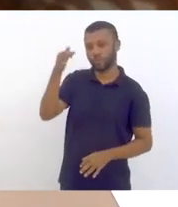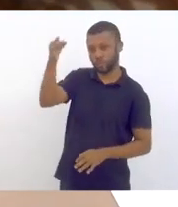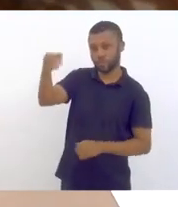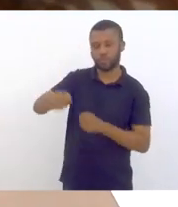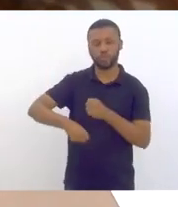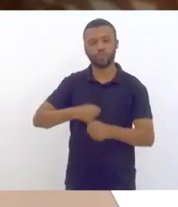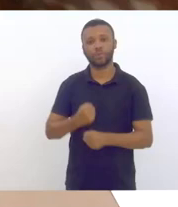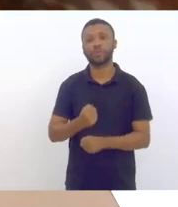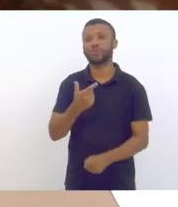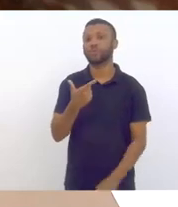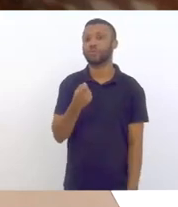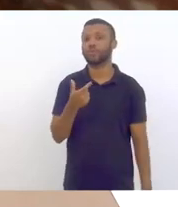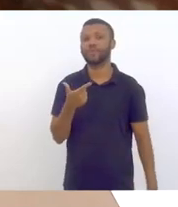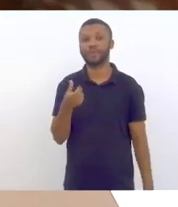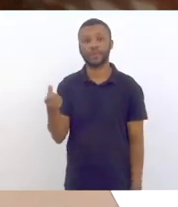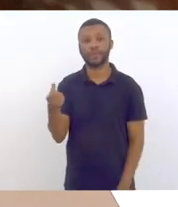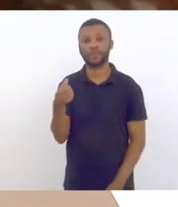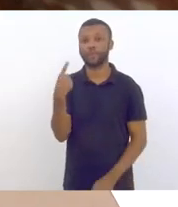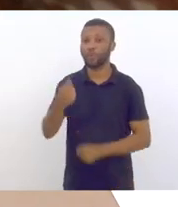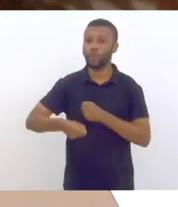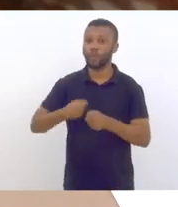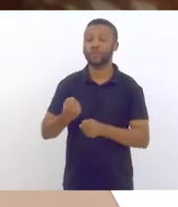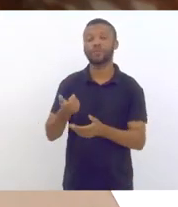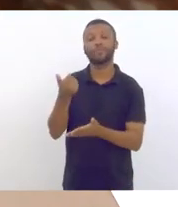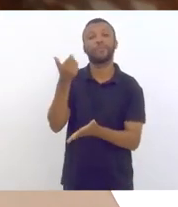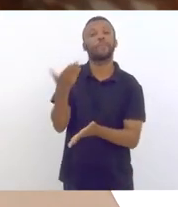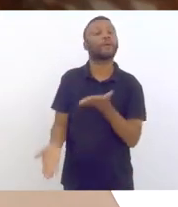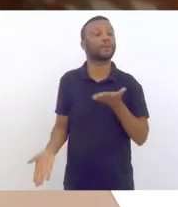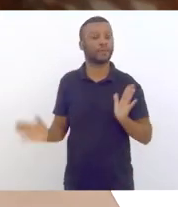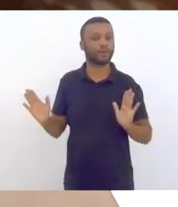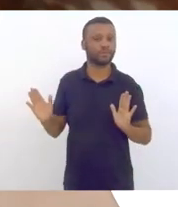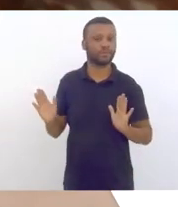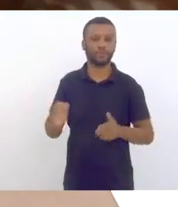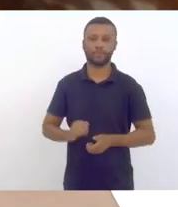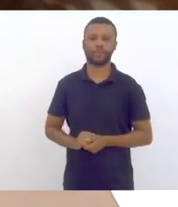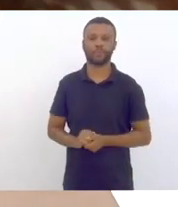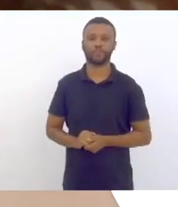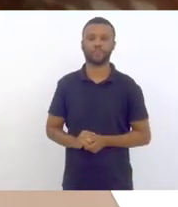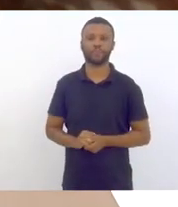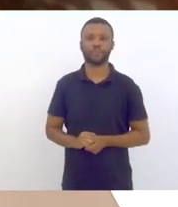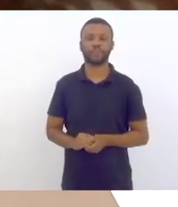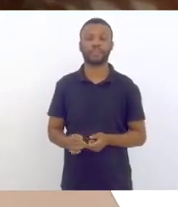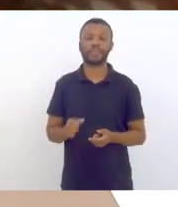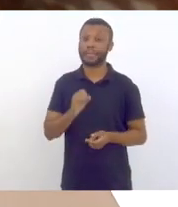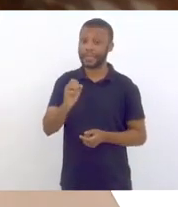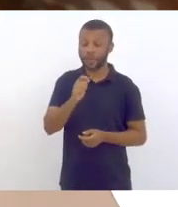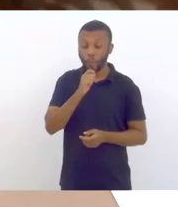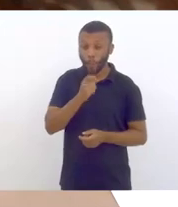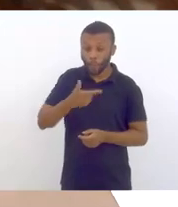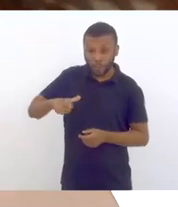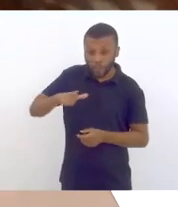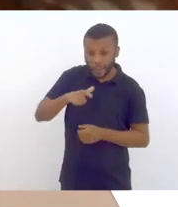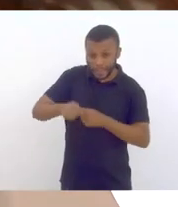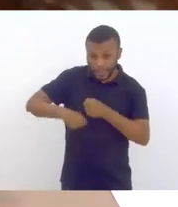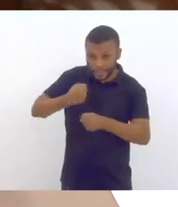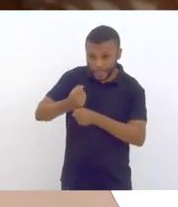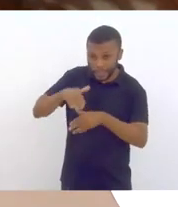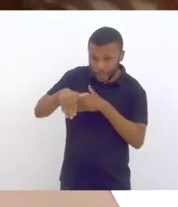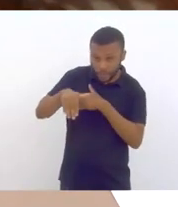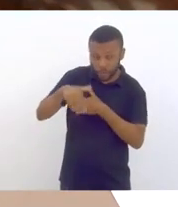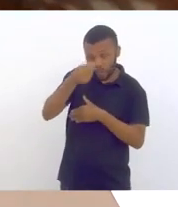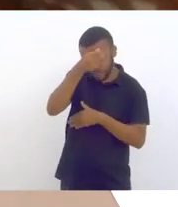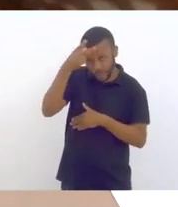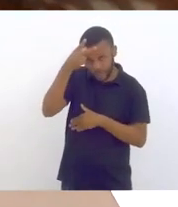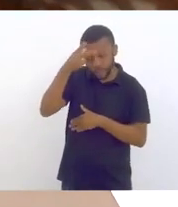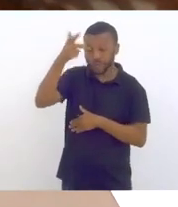mais um ano mais um ano isso também não manda esse ano o município da capital passa mais